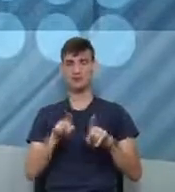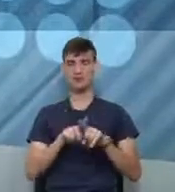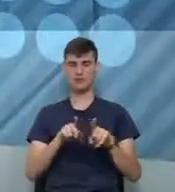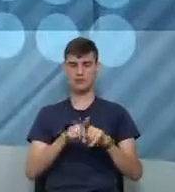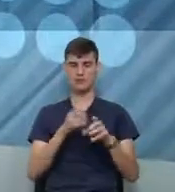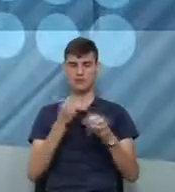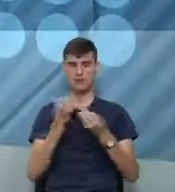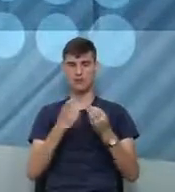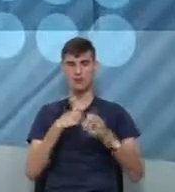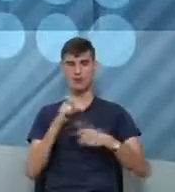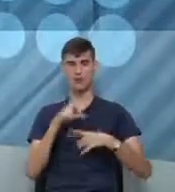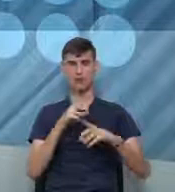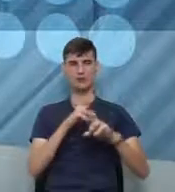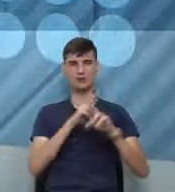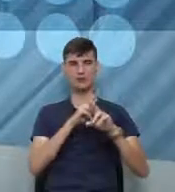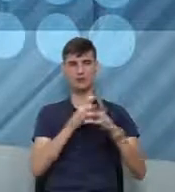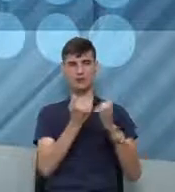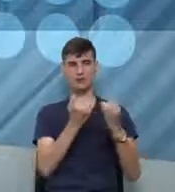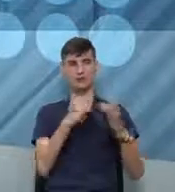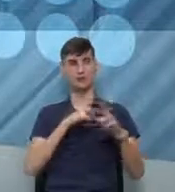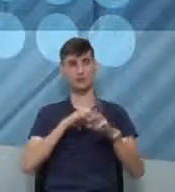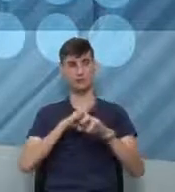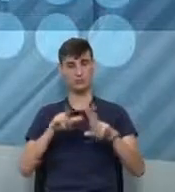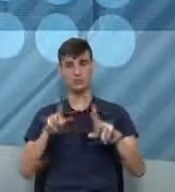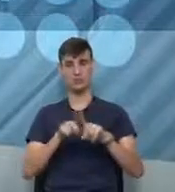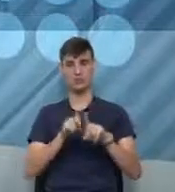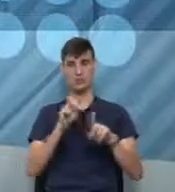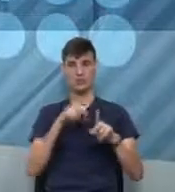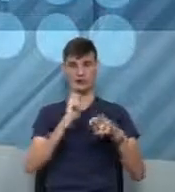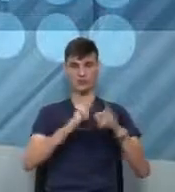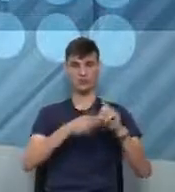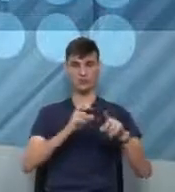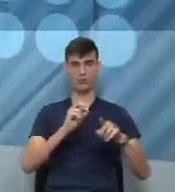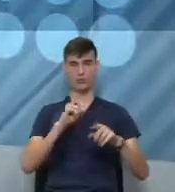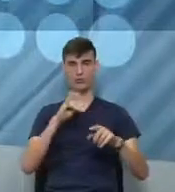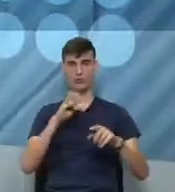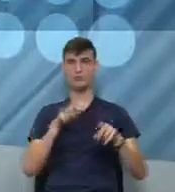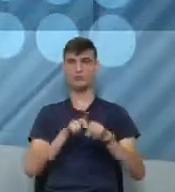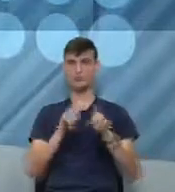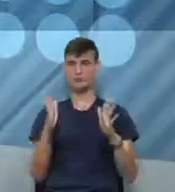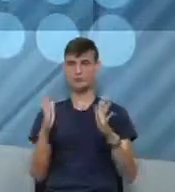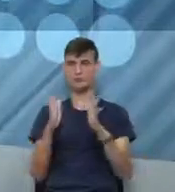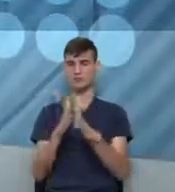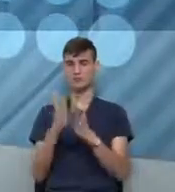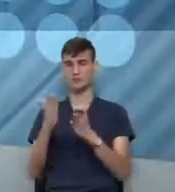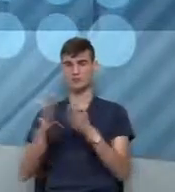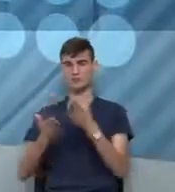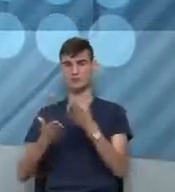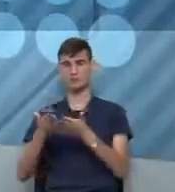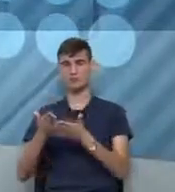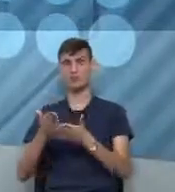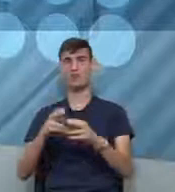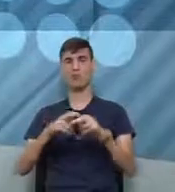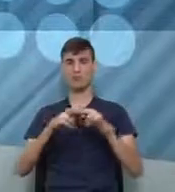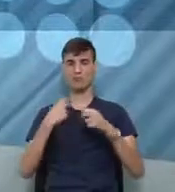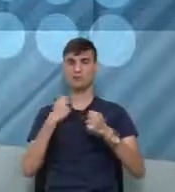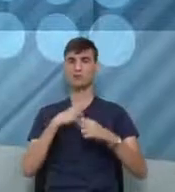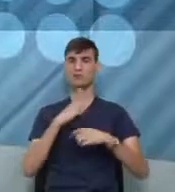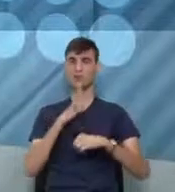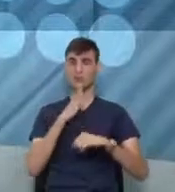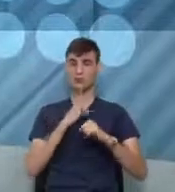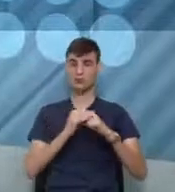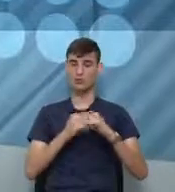as equações diferenciais, tanto ordinárias quanto as parciais. Então, a gente precisa de alguns